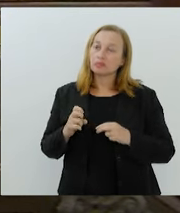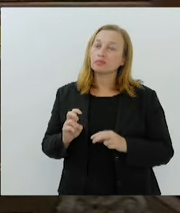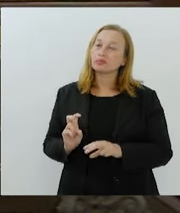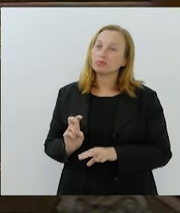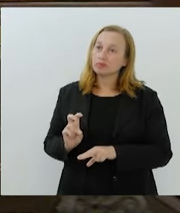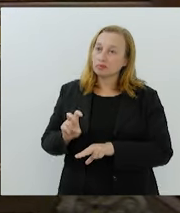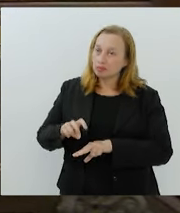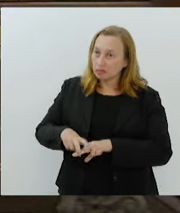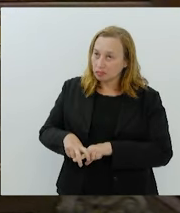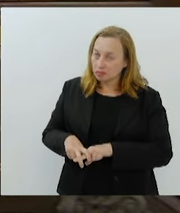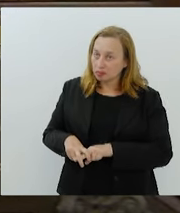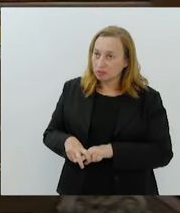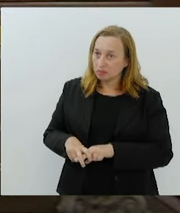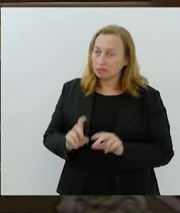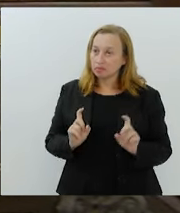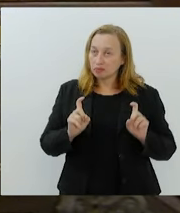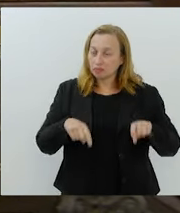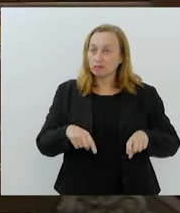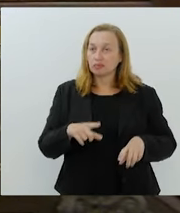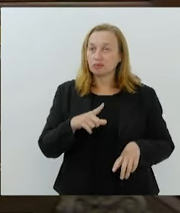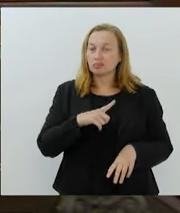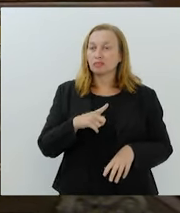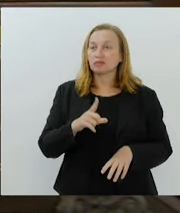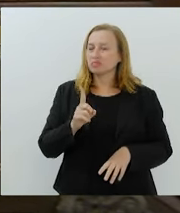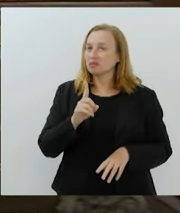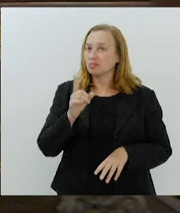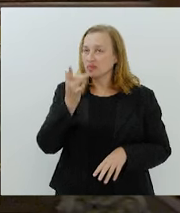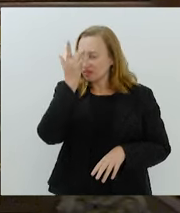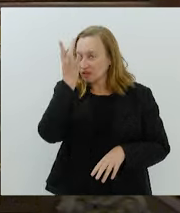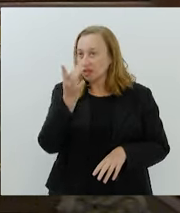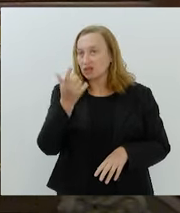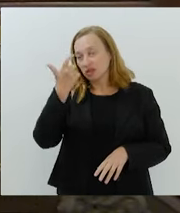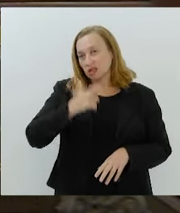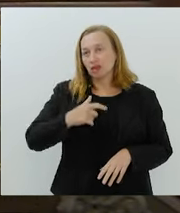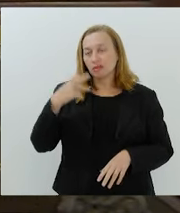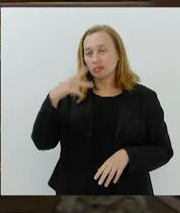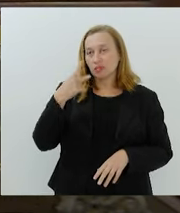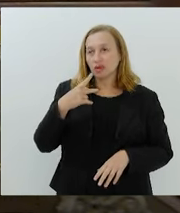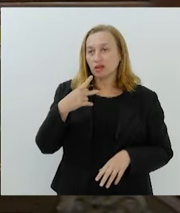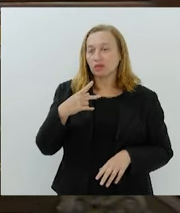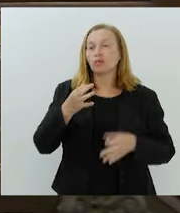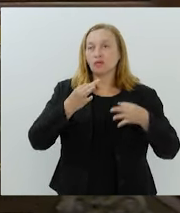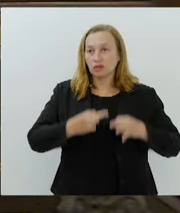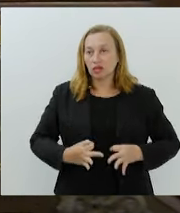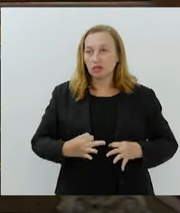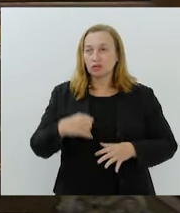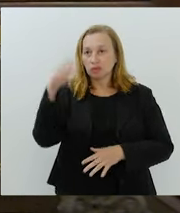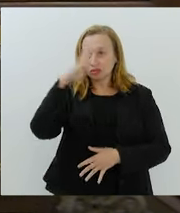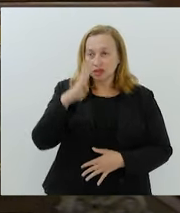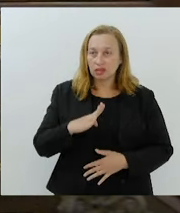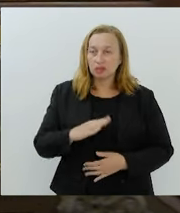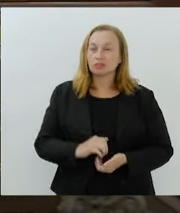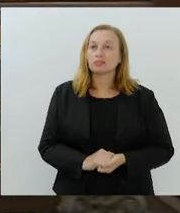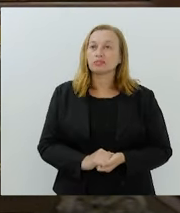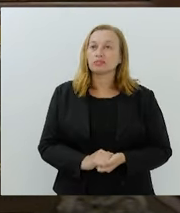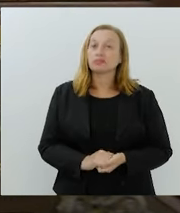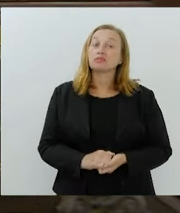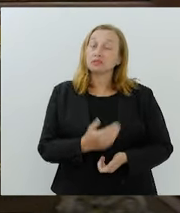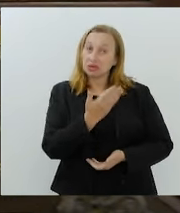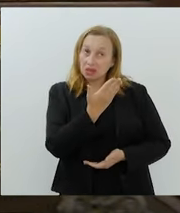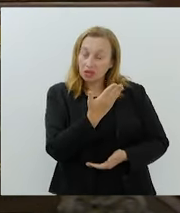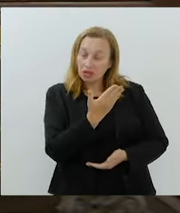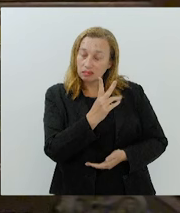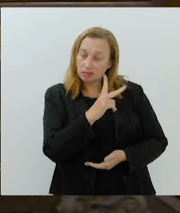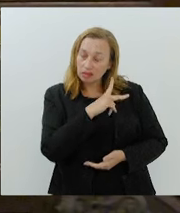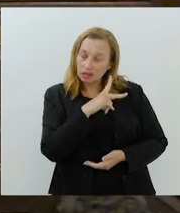ocupam. E não é fácil ser político honrado no Brasil. Este, em